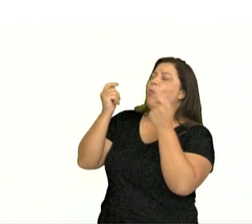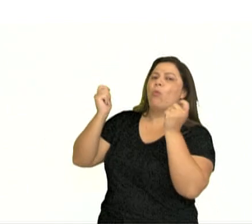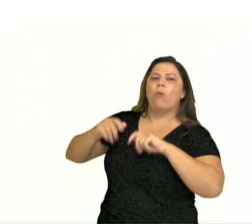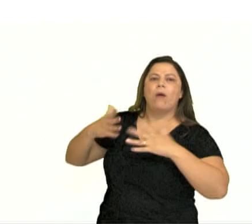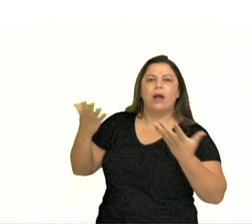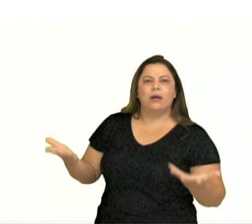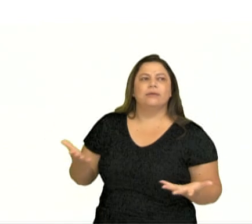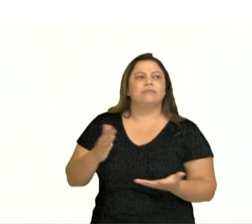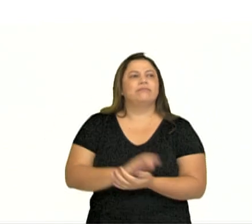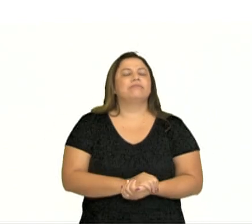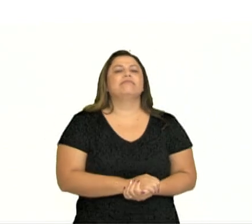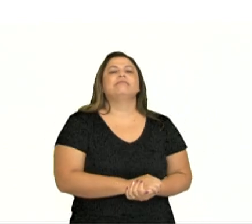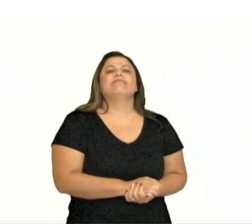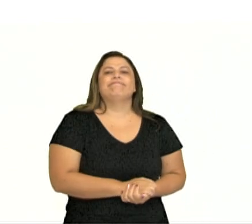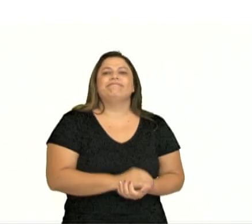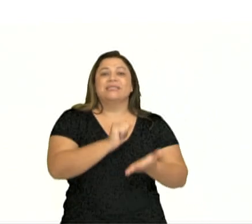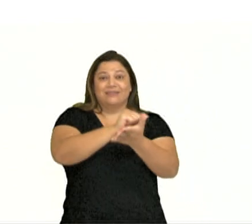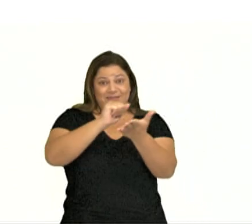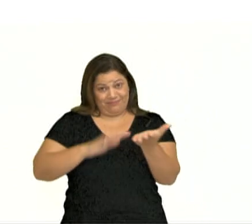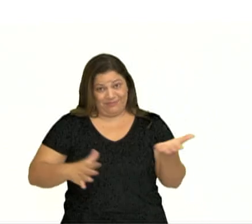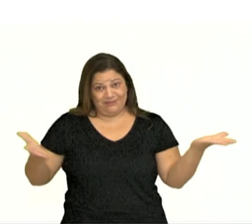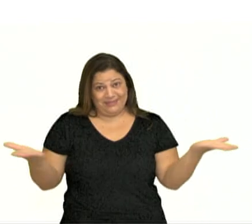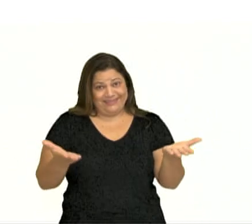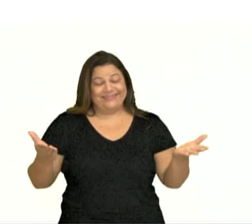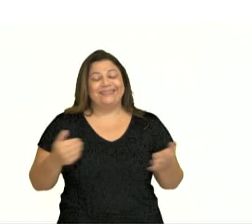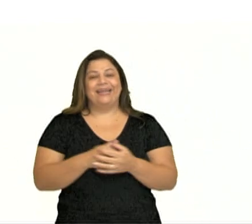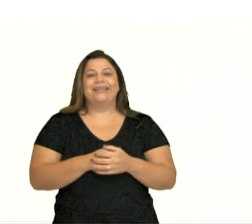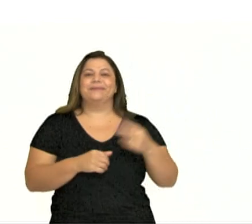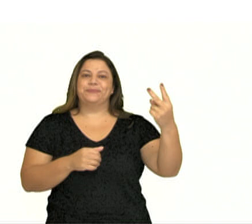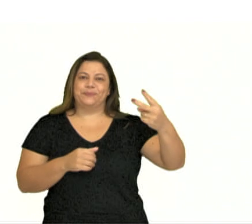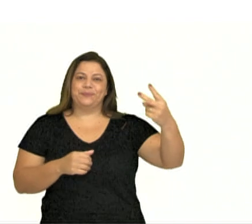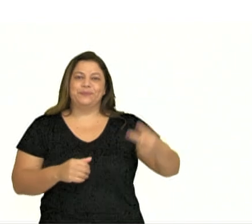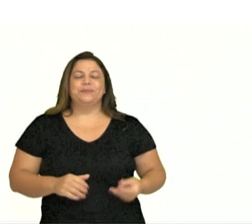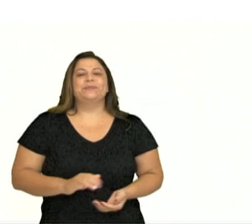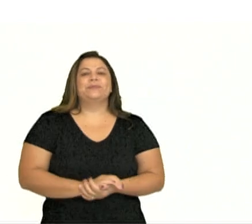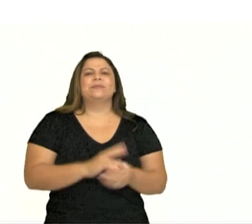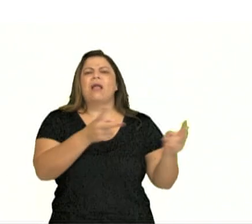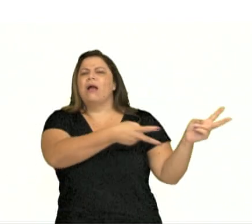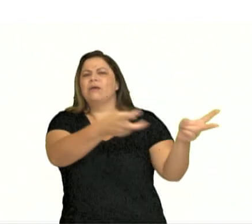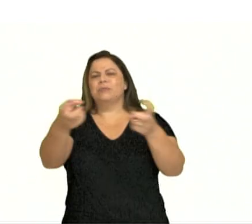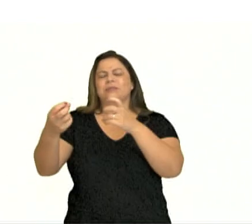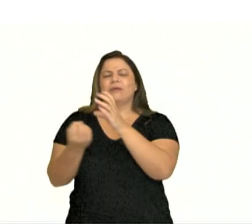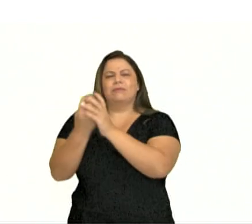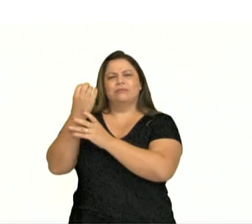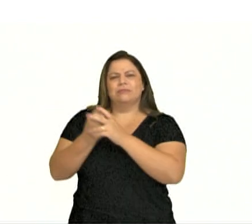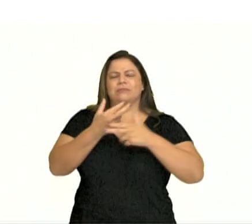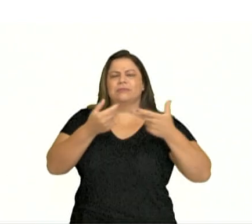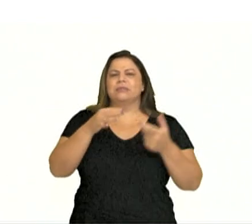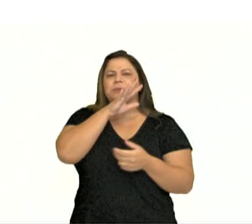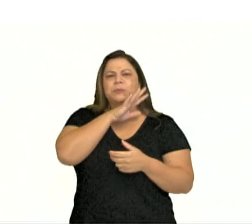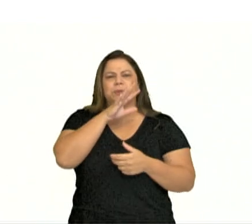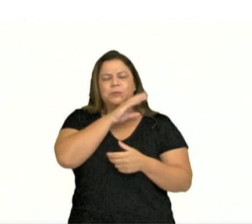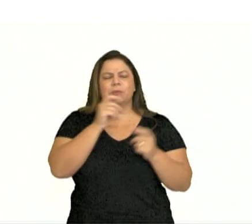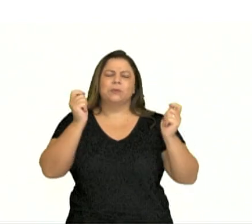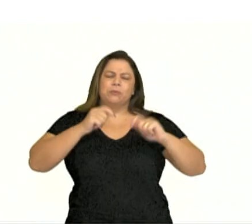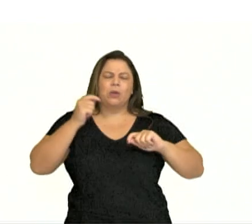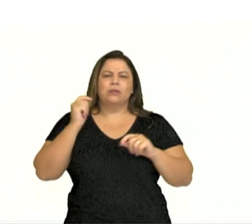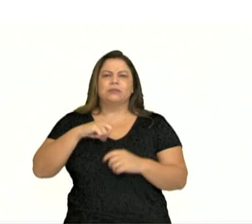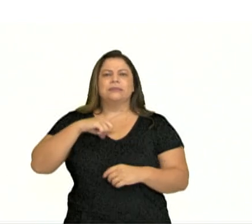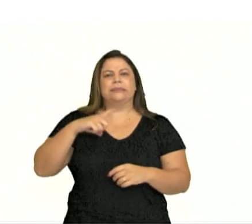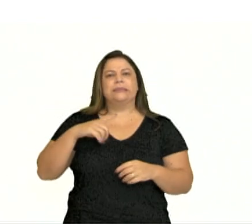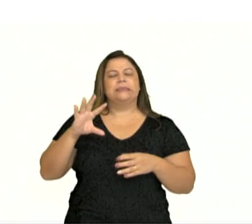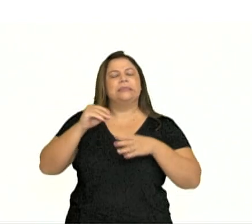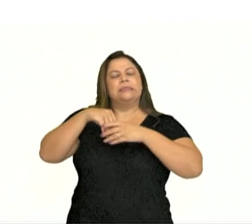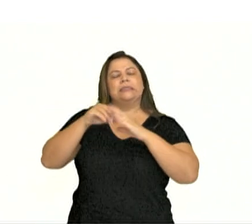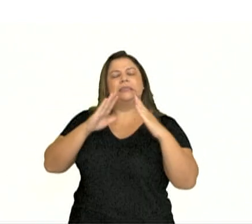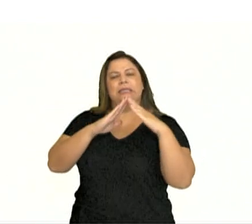sustentação. Vamos para uma atividade? Segunda da nossa aula. Observe as plantas e os animais que você pode encontrar na sua casa. Então,